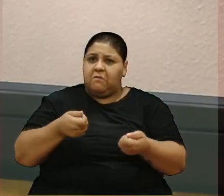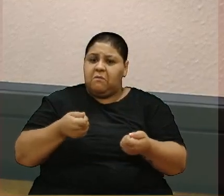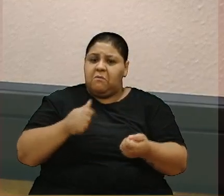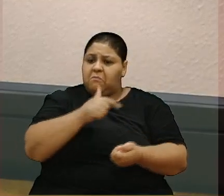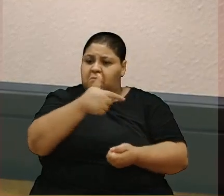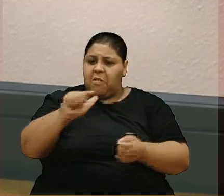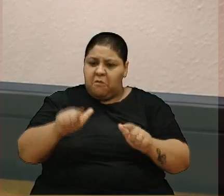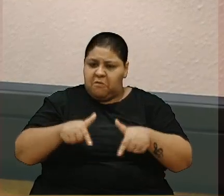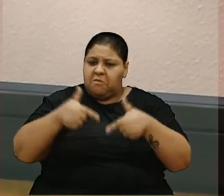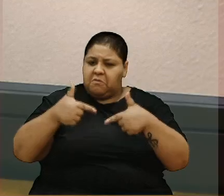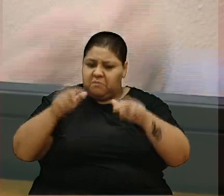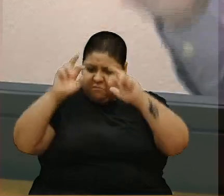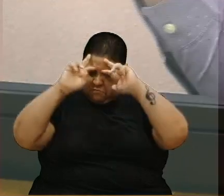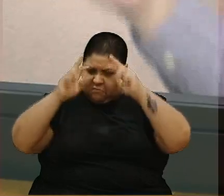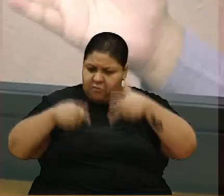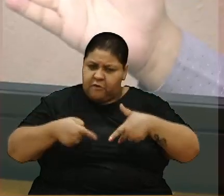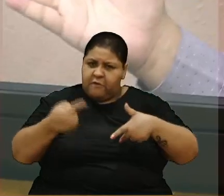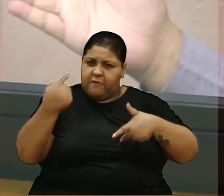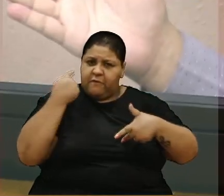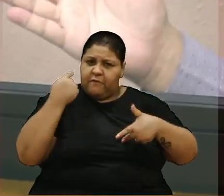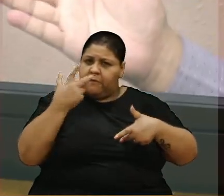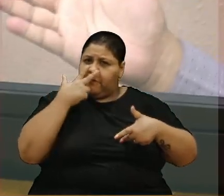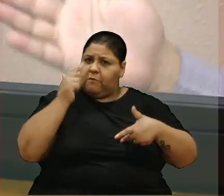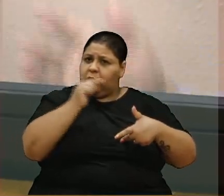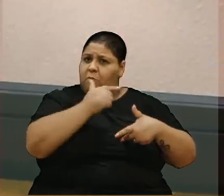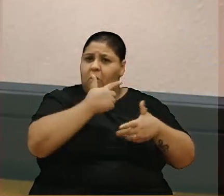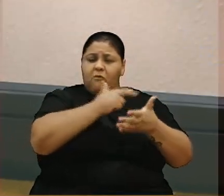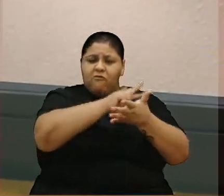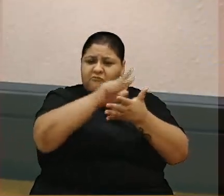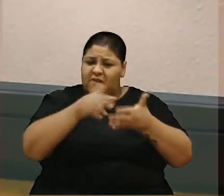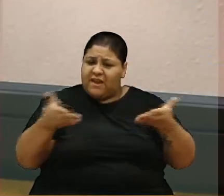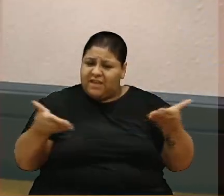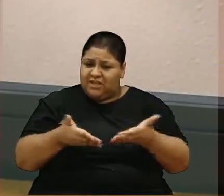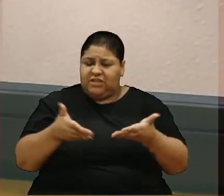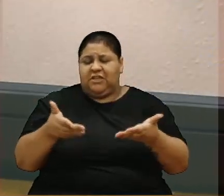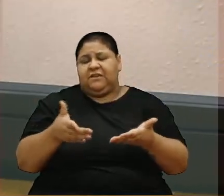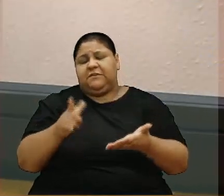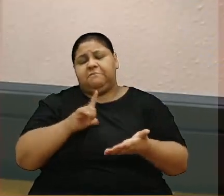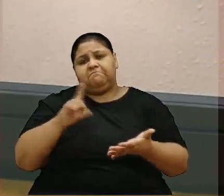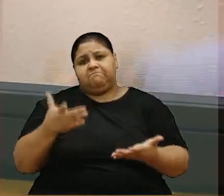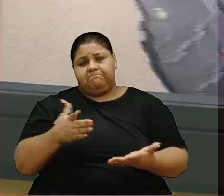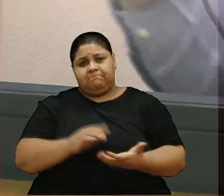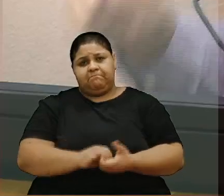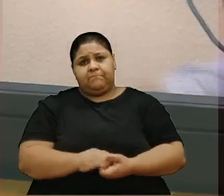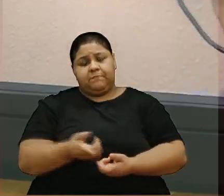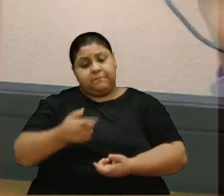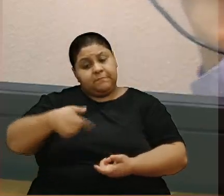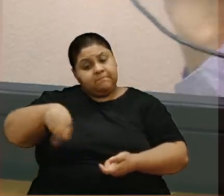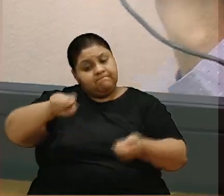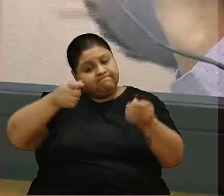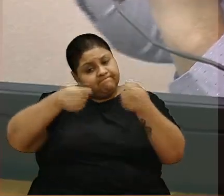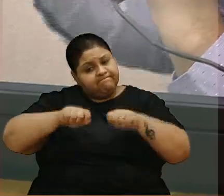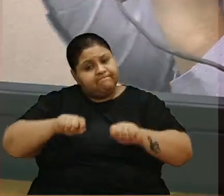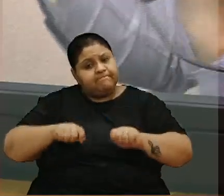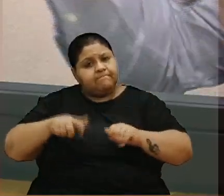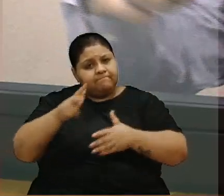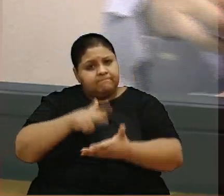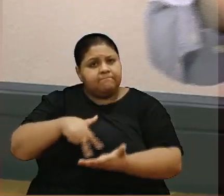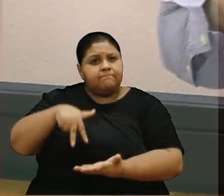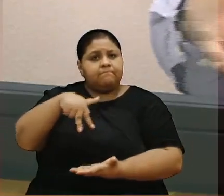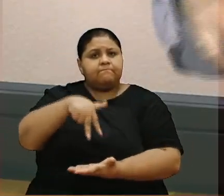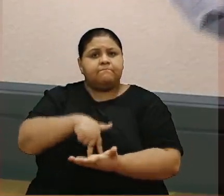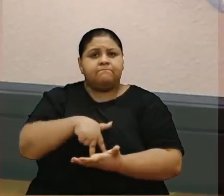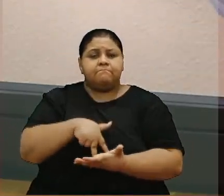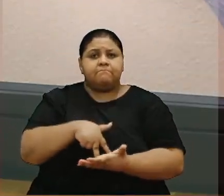atitude, reconheço isso, naquele momento, como várias colegas já tiveram, né? E a gente precisa sempre se levantar, seja aqui, seja